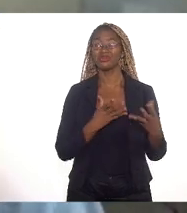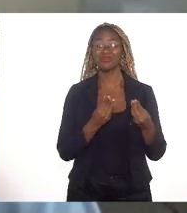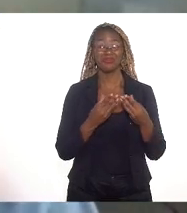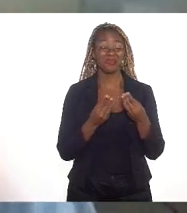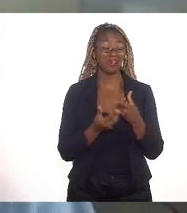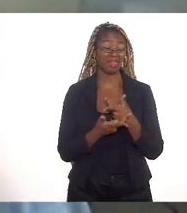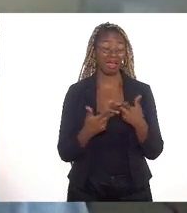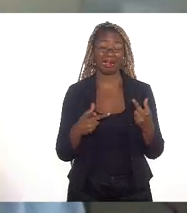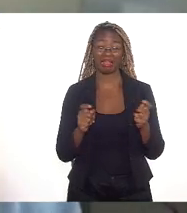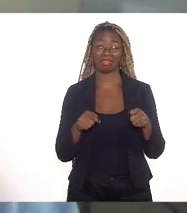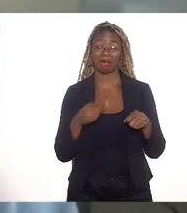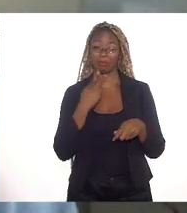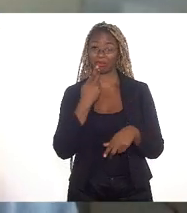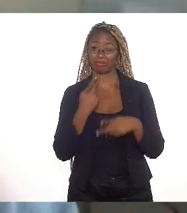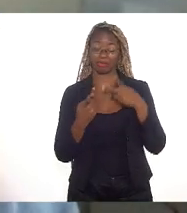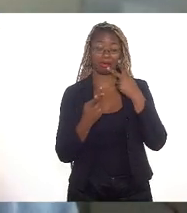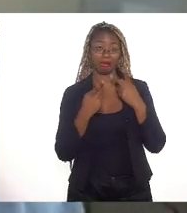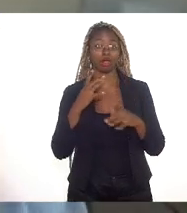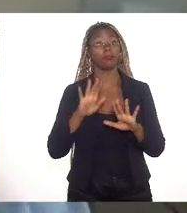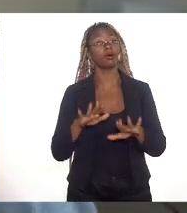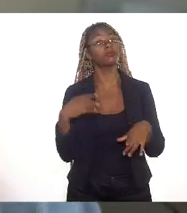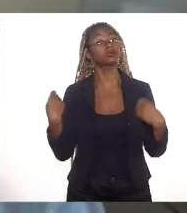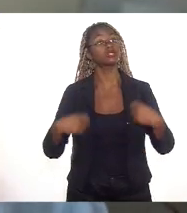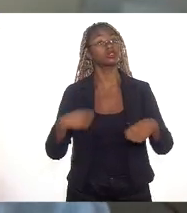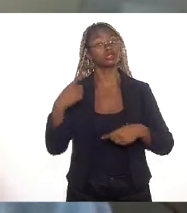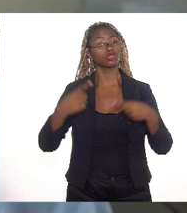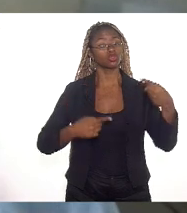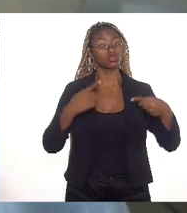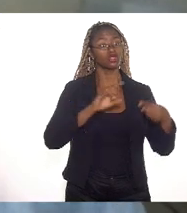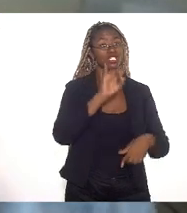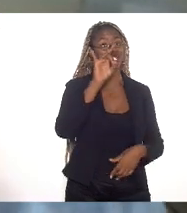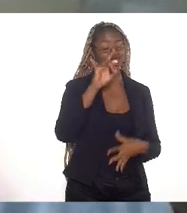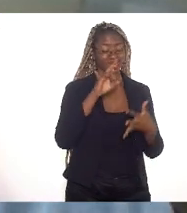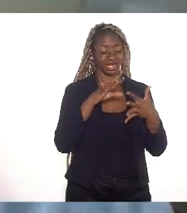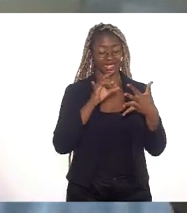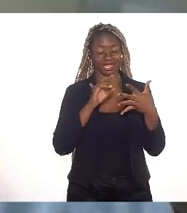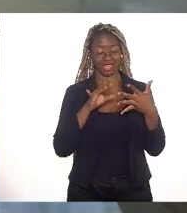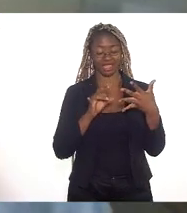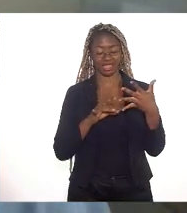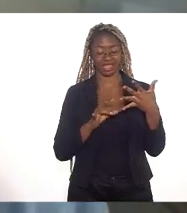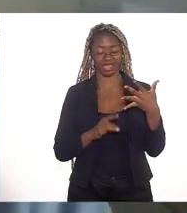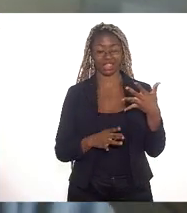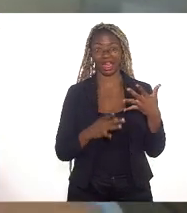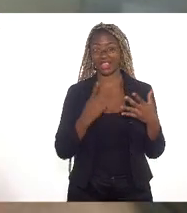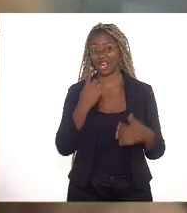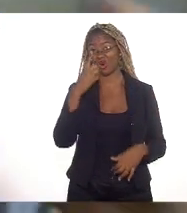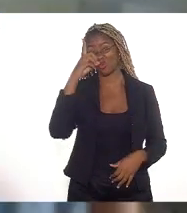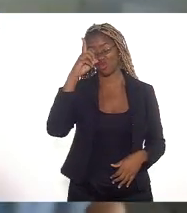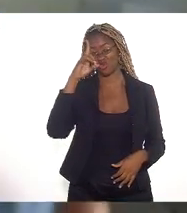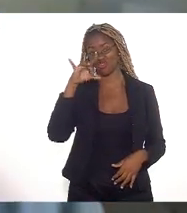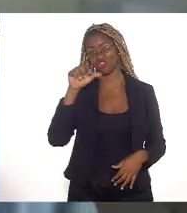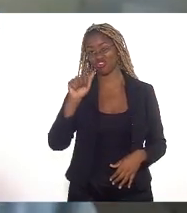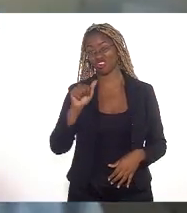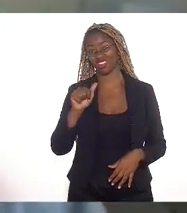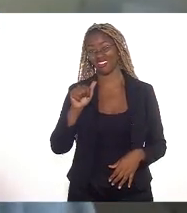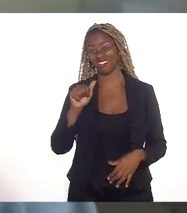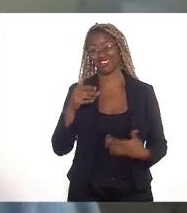amplos. E a gente tem que discutir cada eixo a cada dia, porque não dá para discutir todos